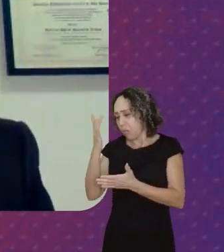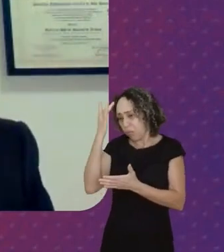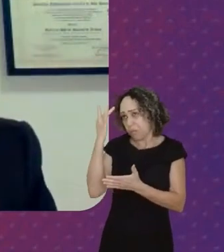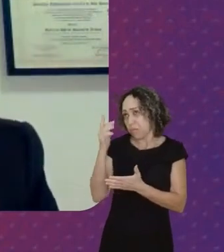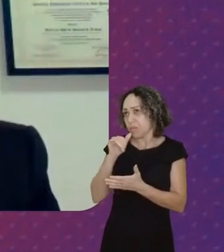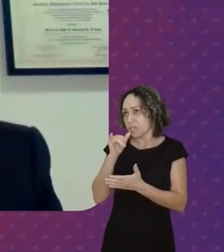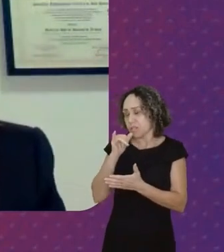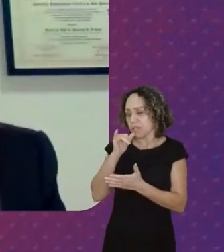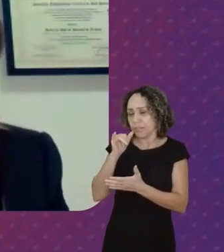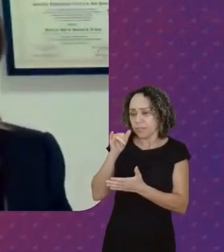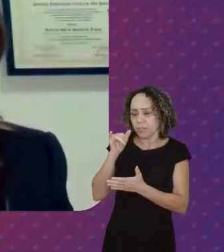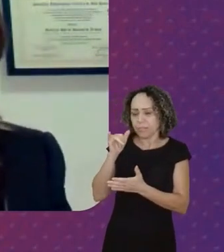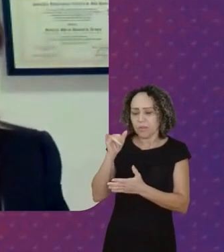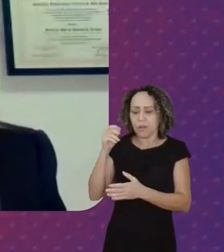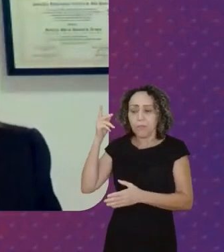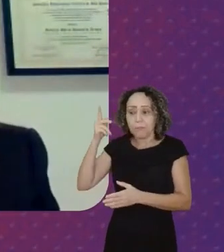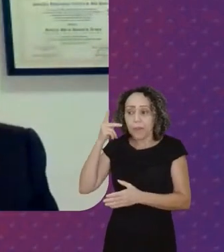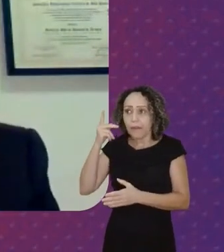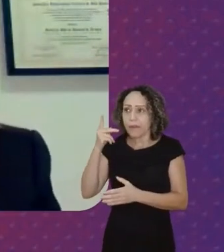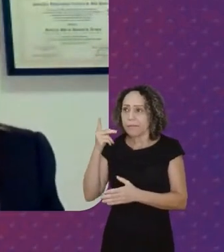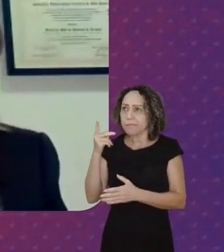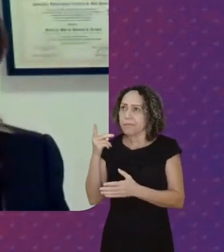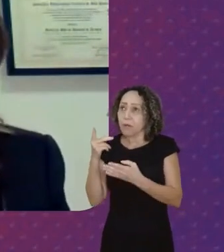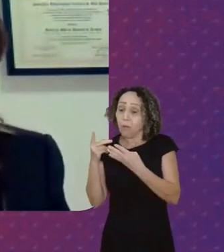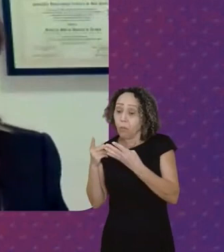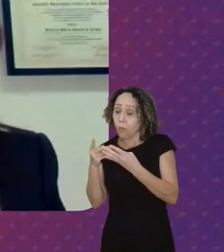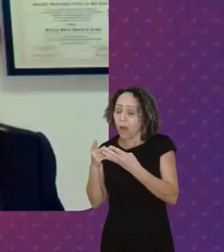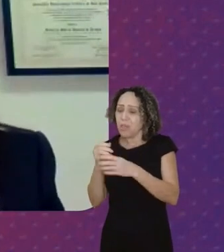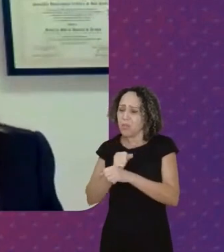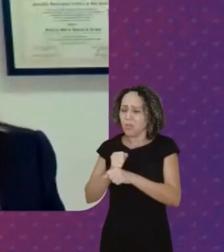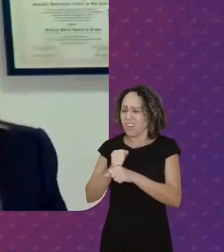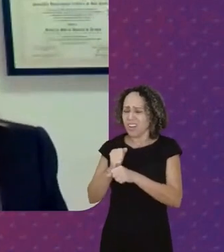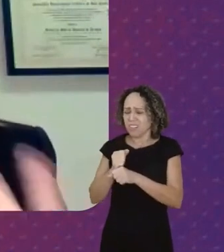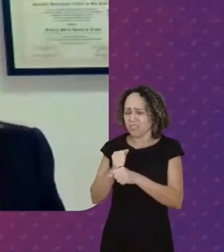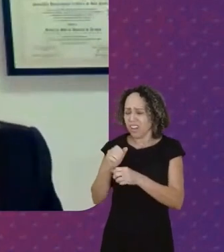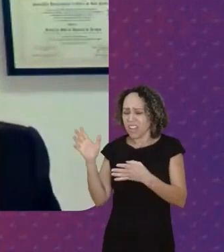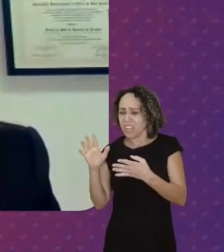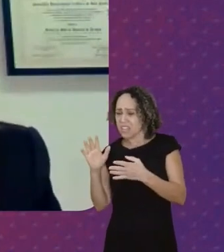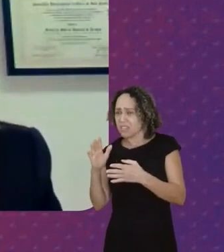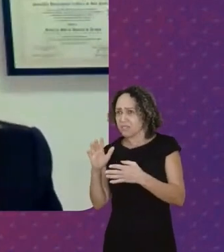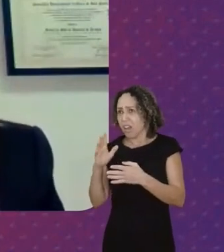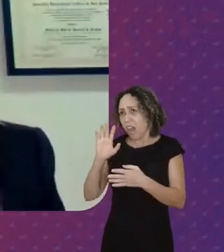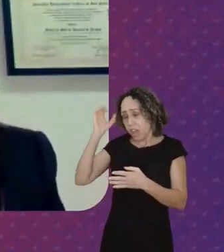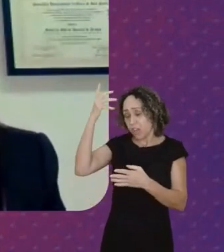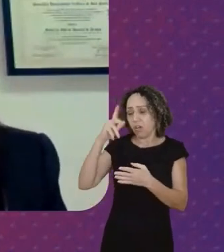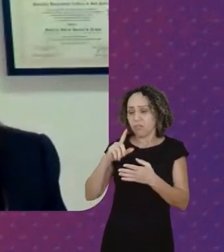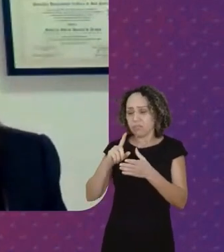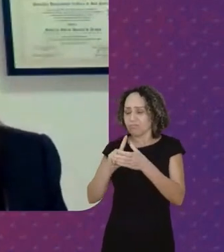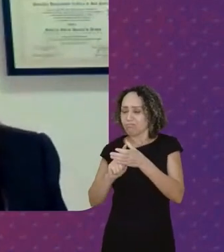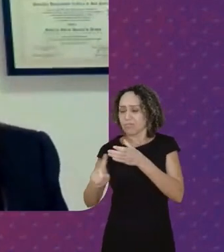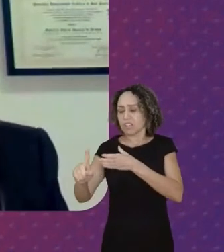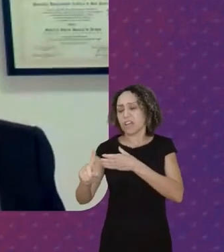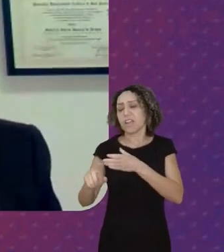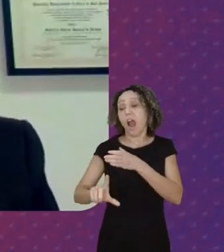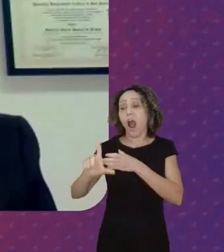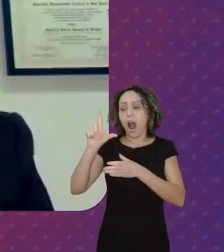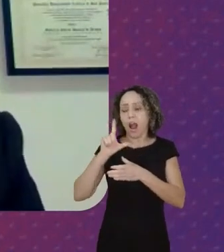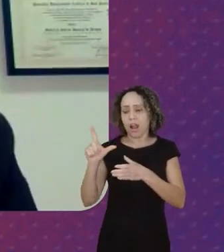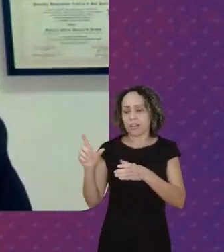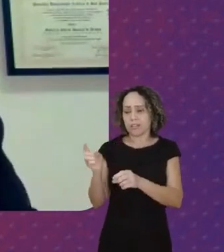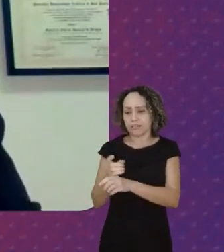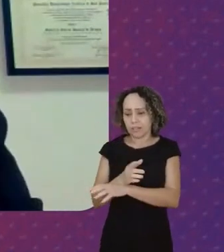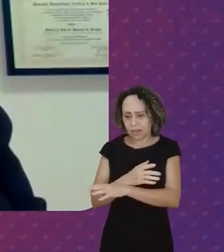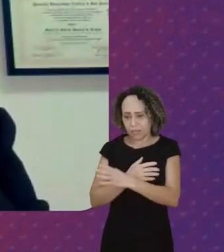3 anos para continuar ali unido aos demais partidos. Se ele sair dessa forma, ele vai ficar nos